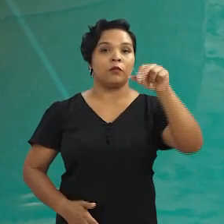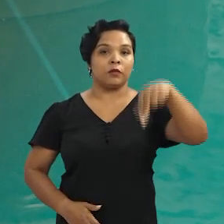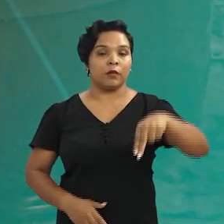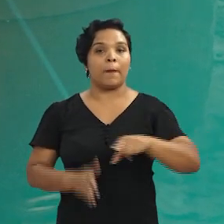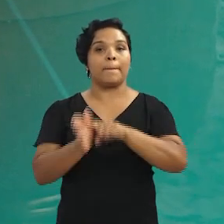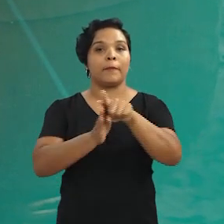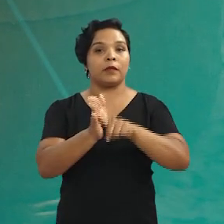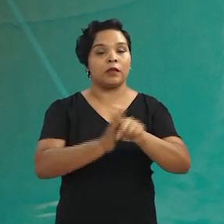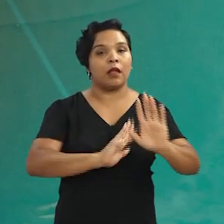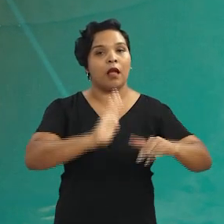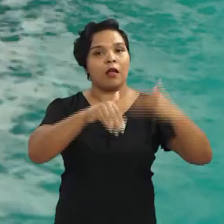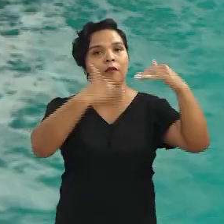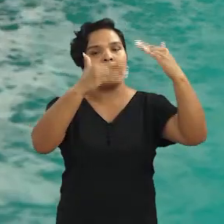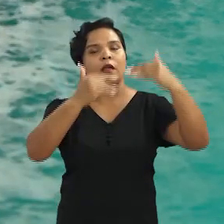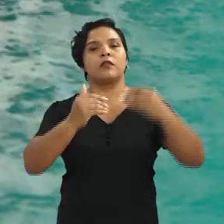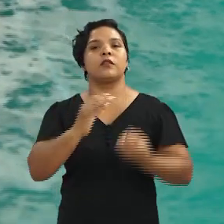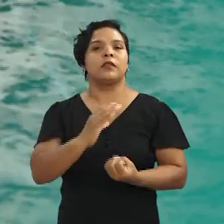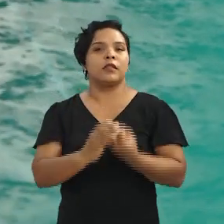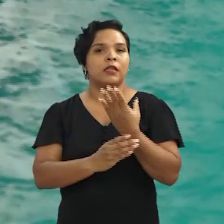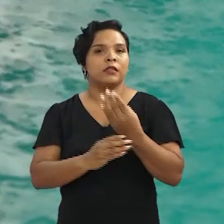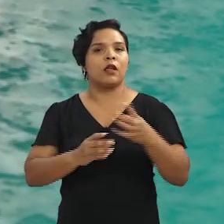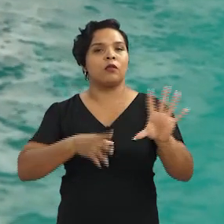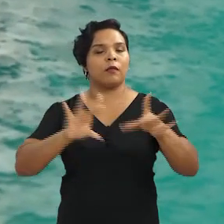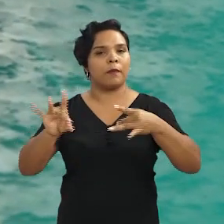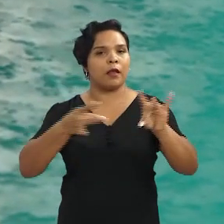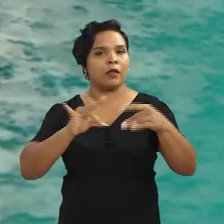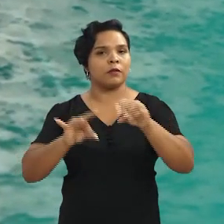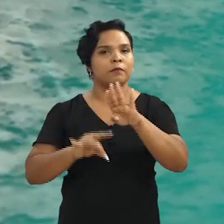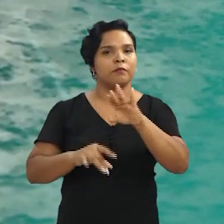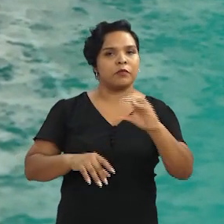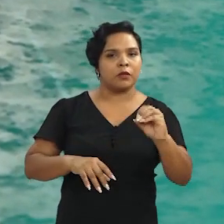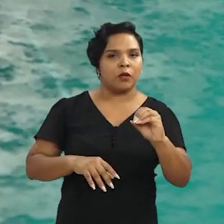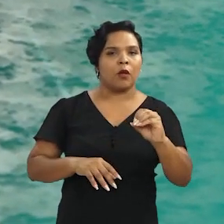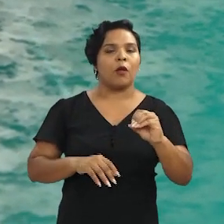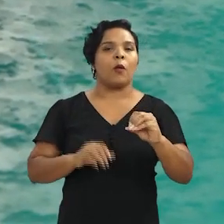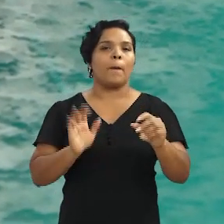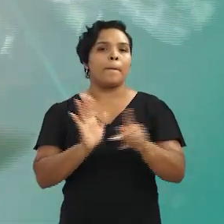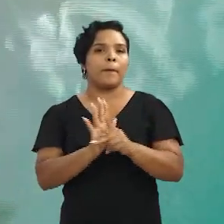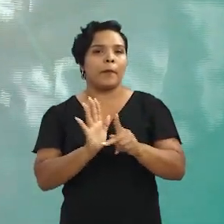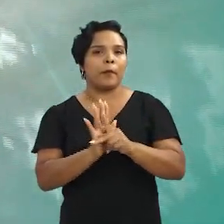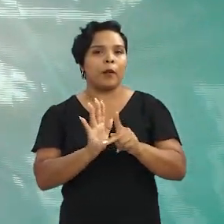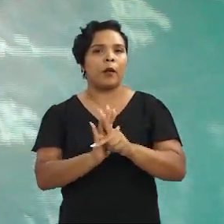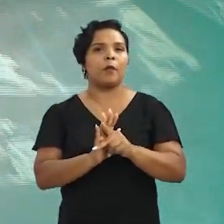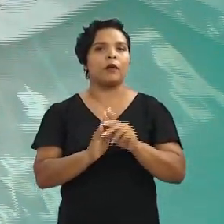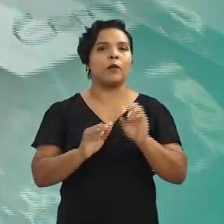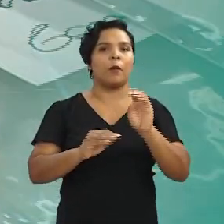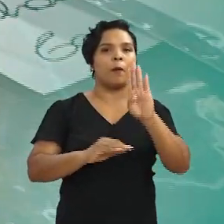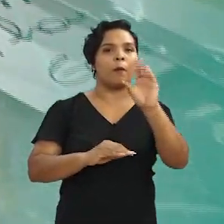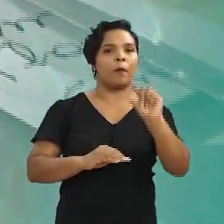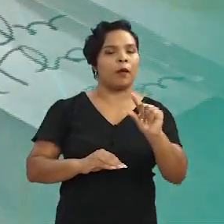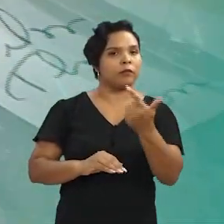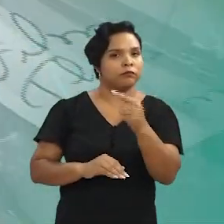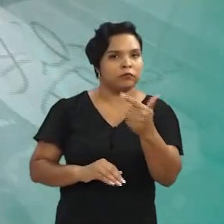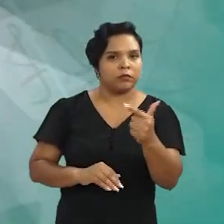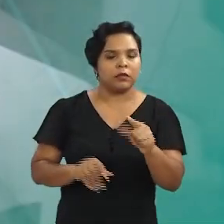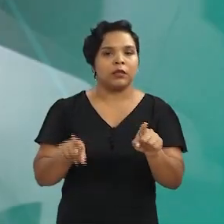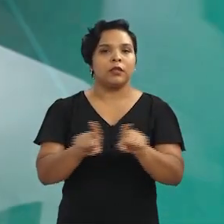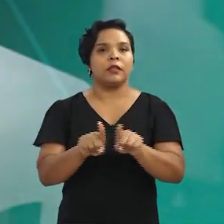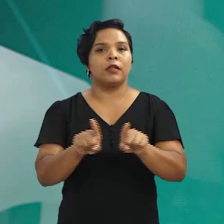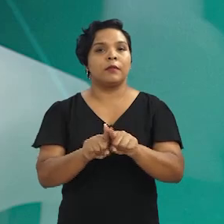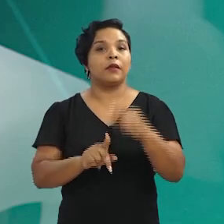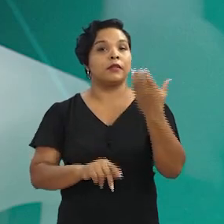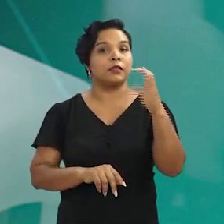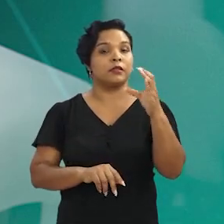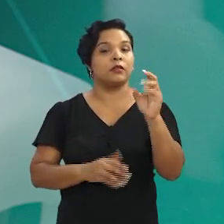Norte, pesquisadores avançam nos estudos de criação de embalagens biodegradáveis com propriedades antimicrobianas. E